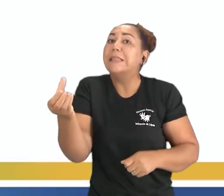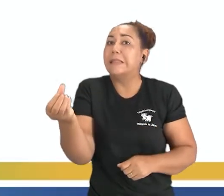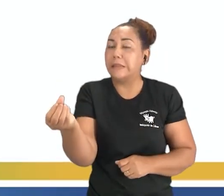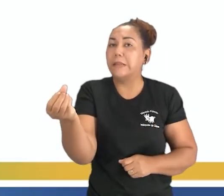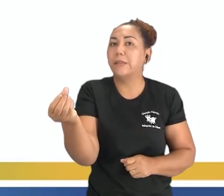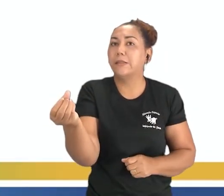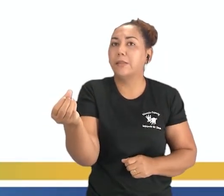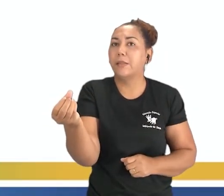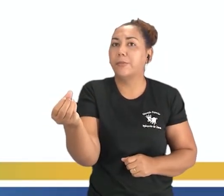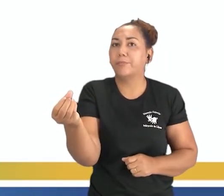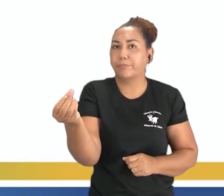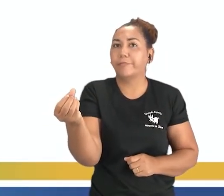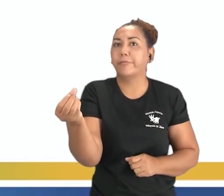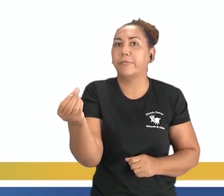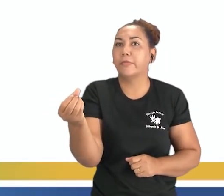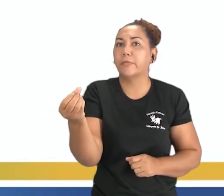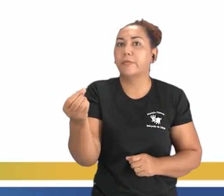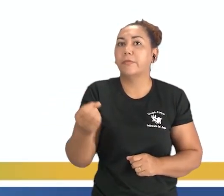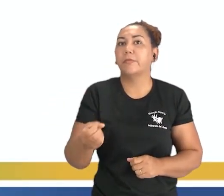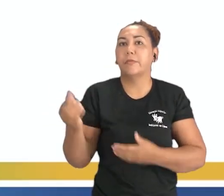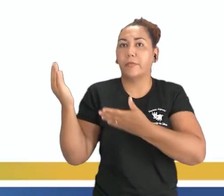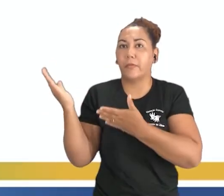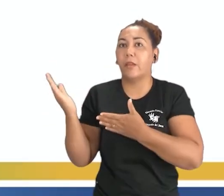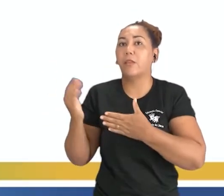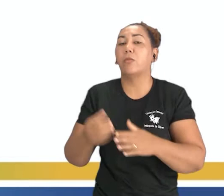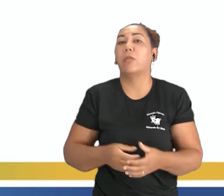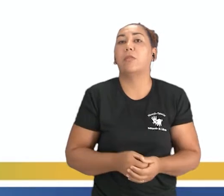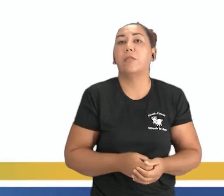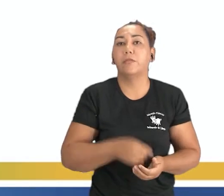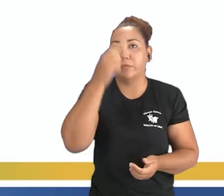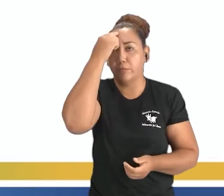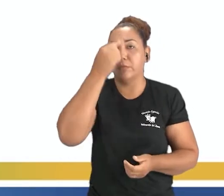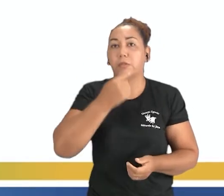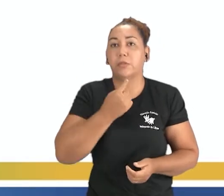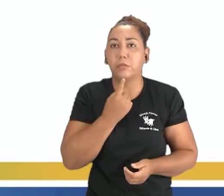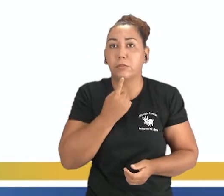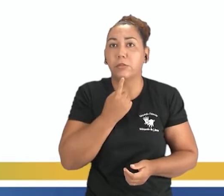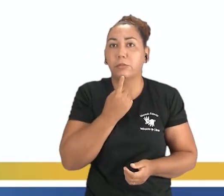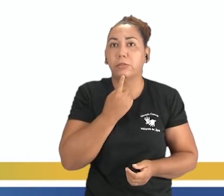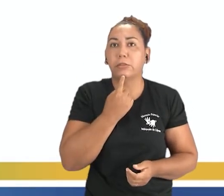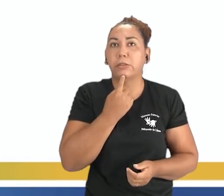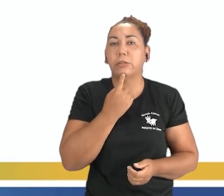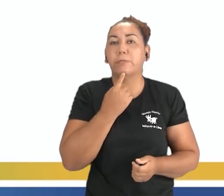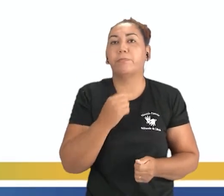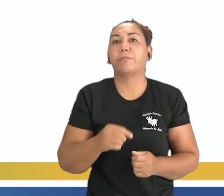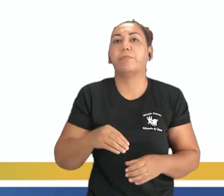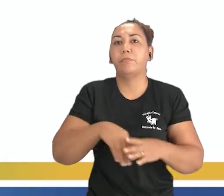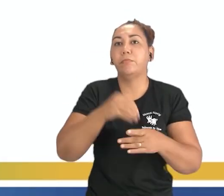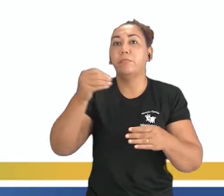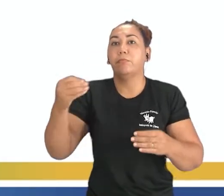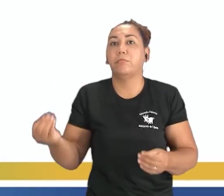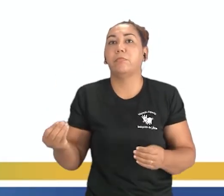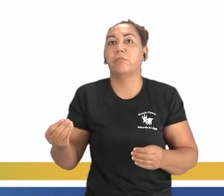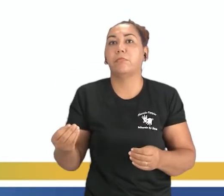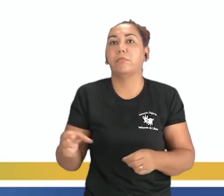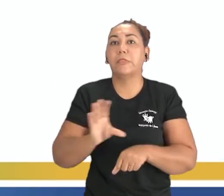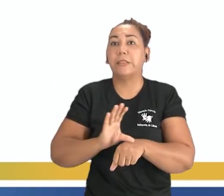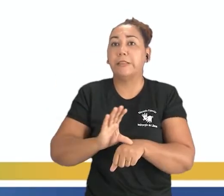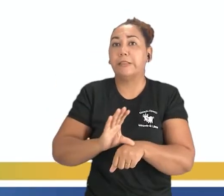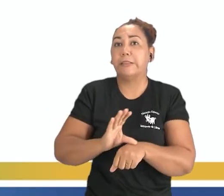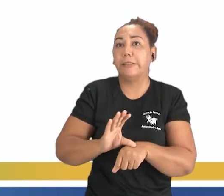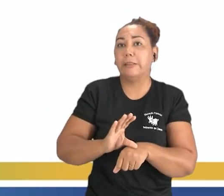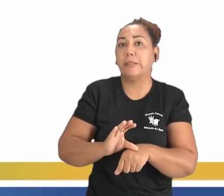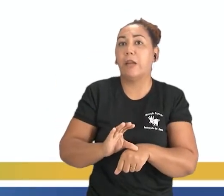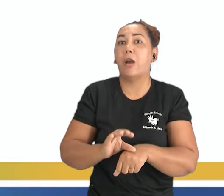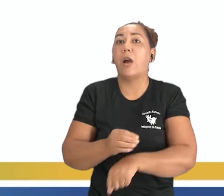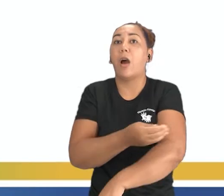gente observa. Então, com a cor externa preta, a gente pode ter a cor do círculo cinza ou branca. Com